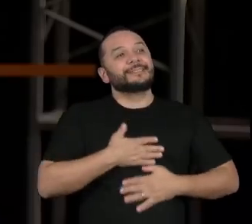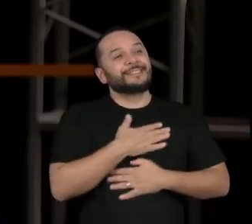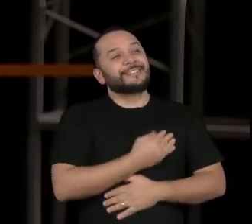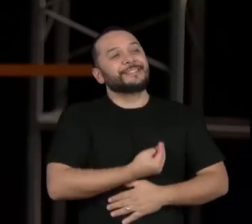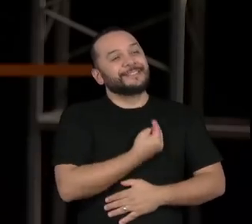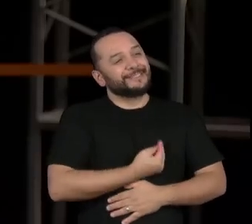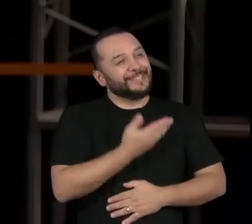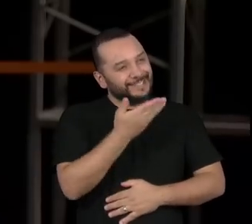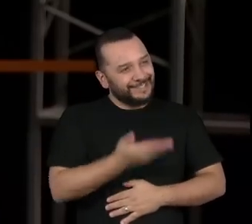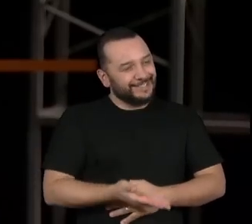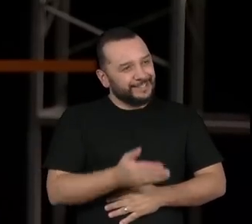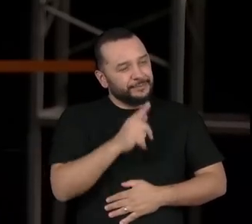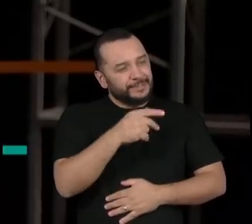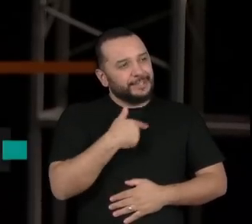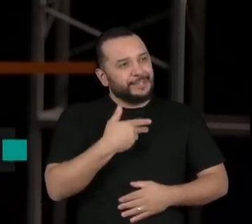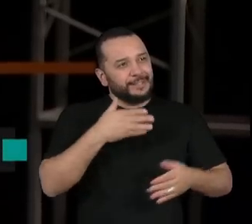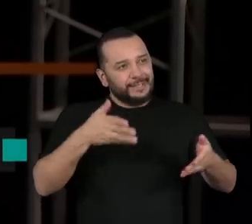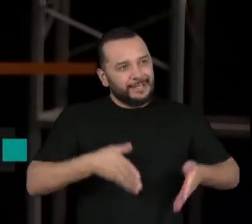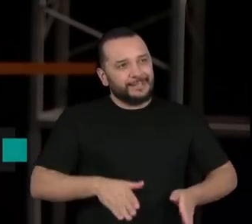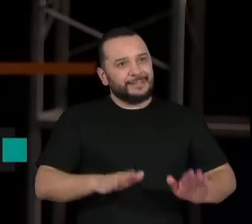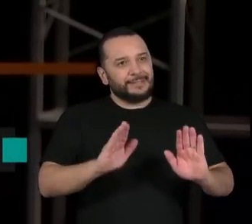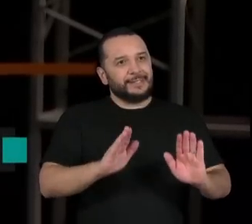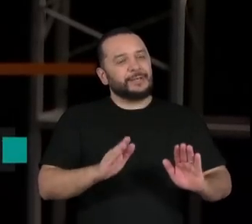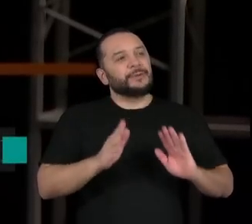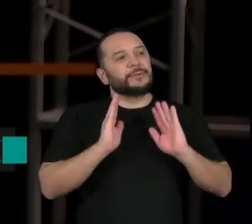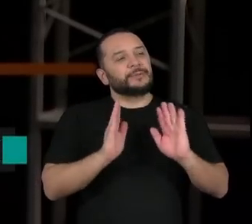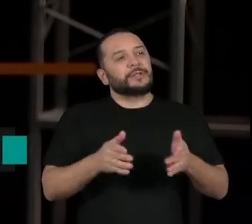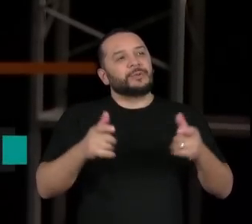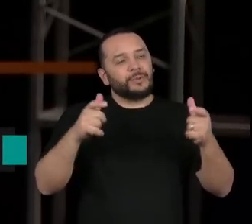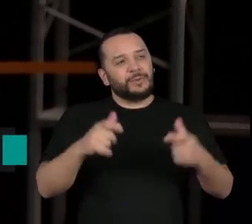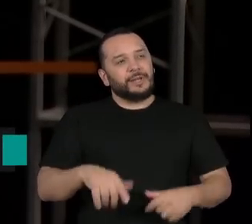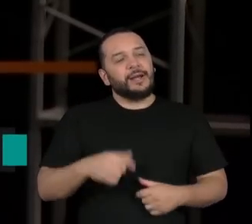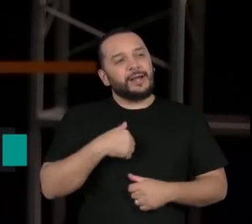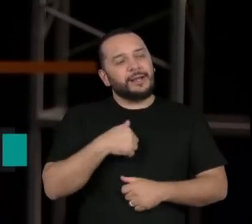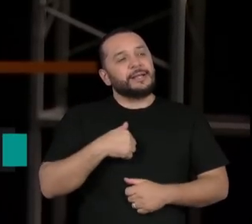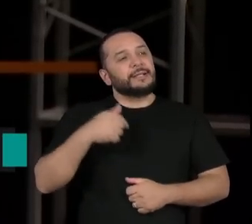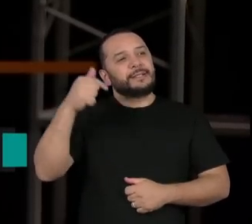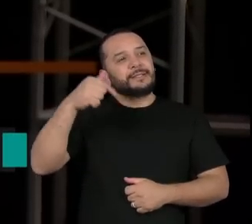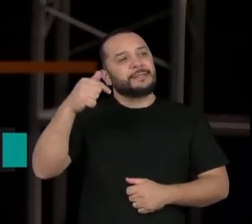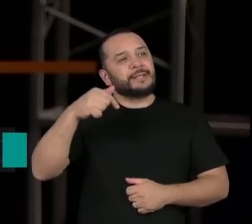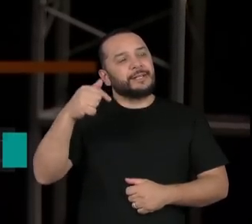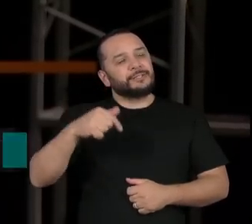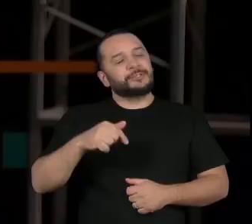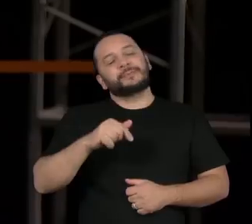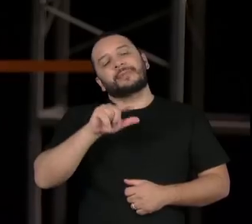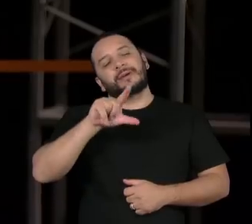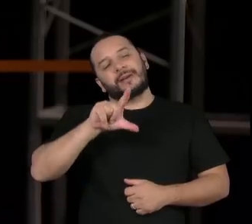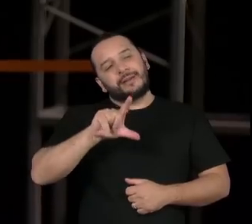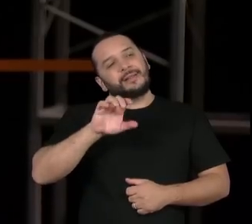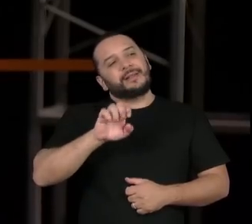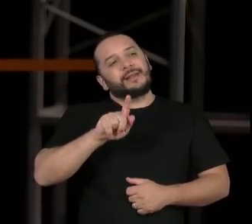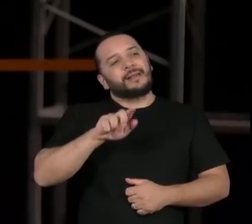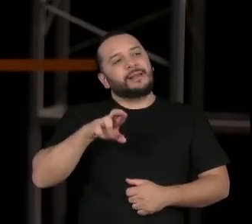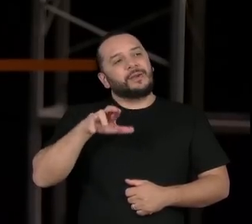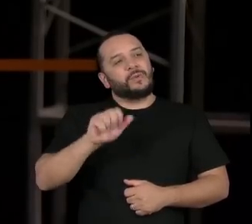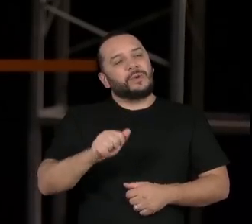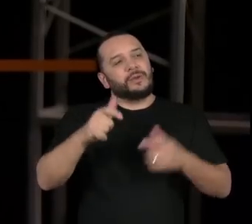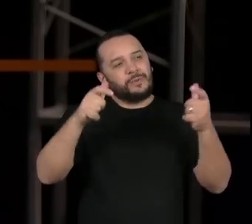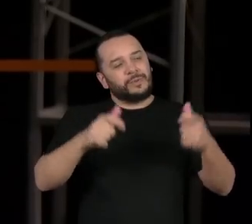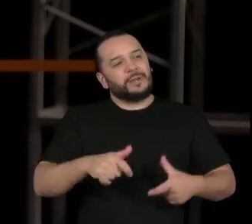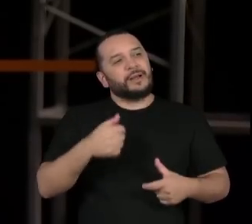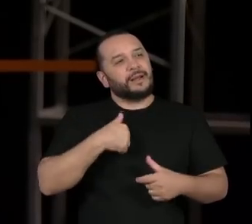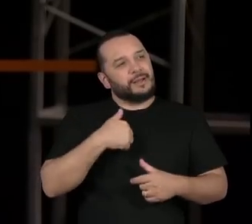você nasceu numa localidade chamada Sétima Légua, em Caxias do Sul. Como é que foi ser criança nesse lugar, que era uma colônia